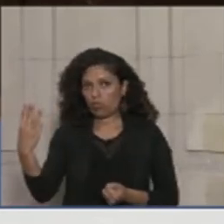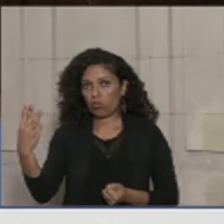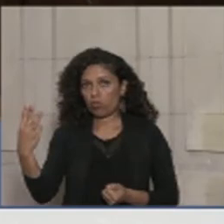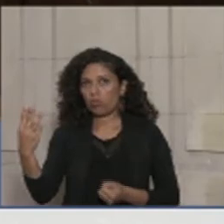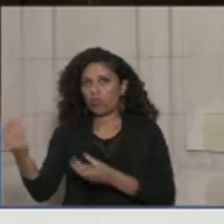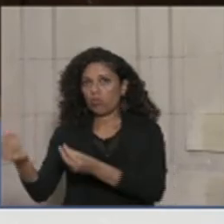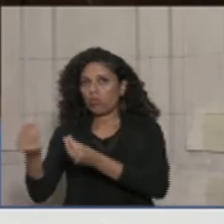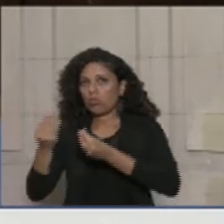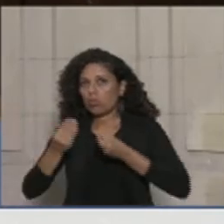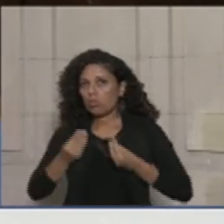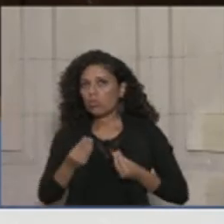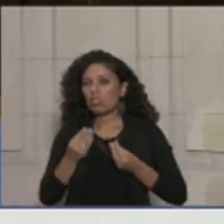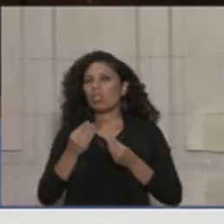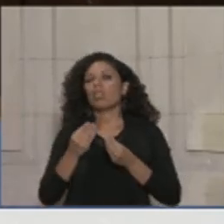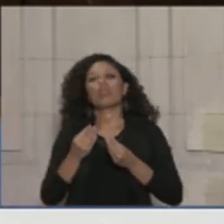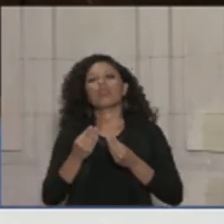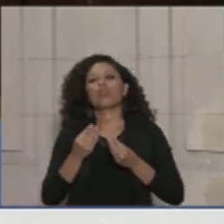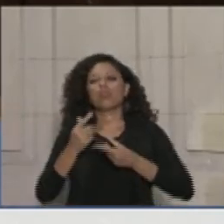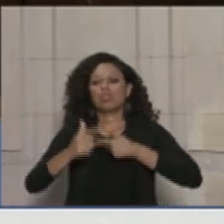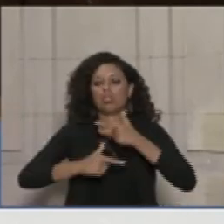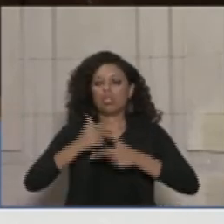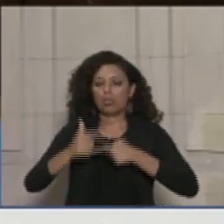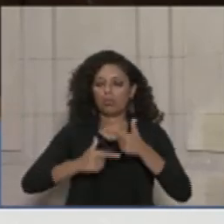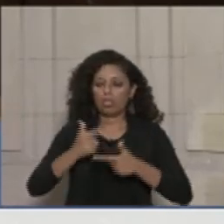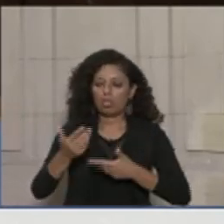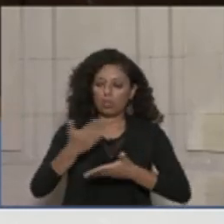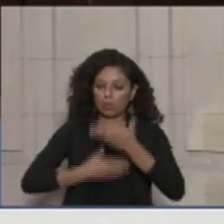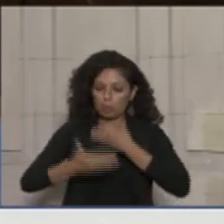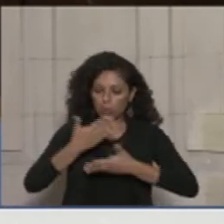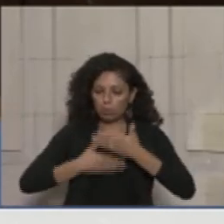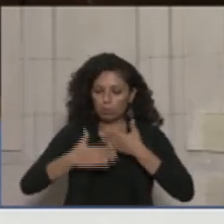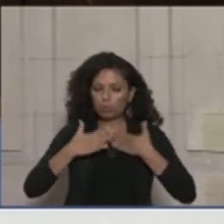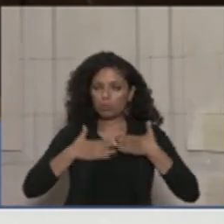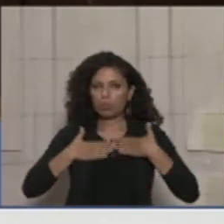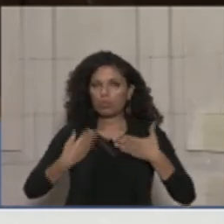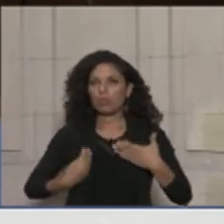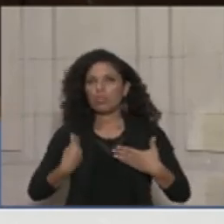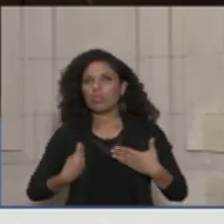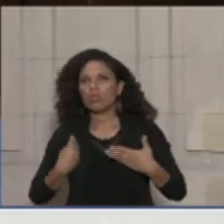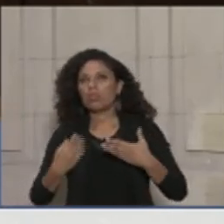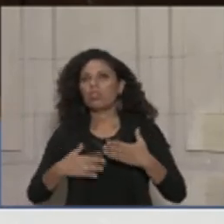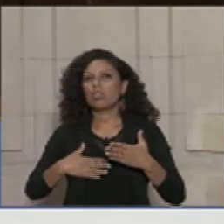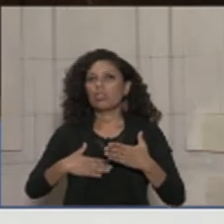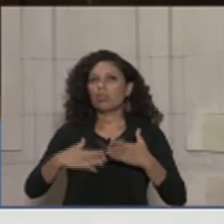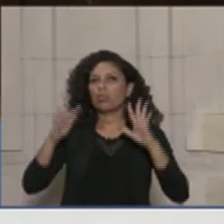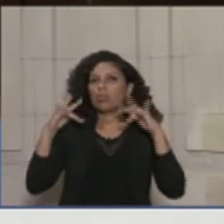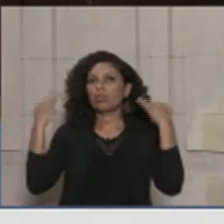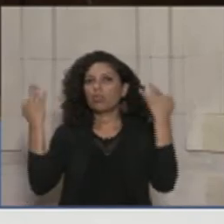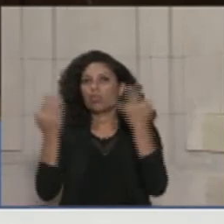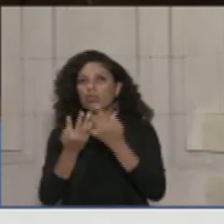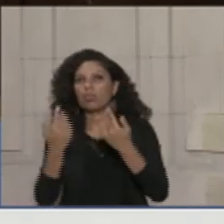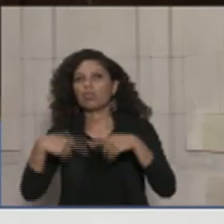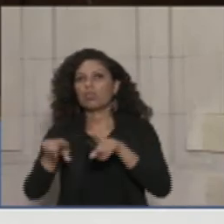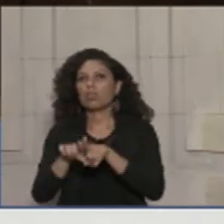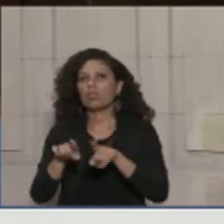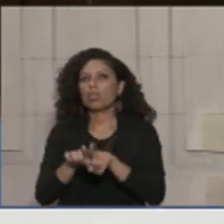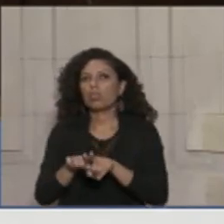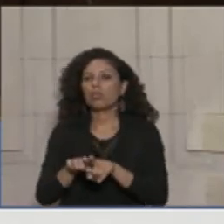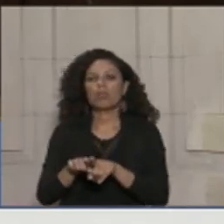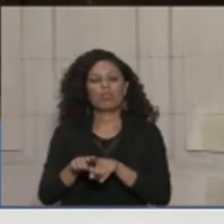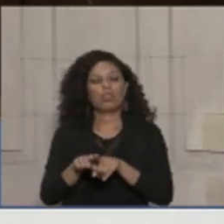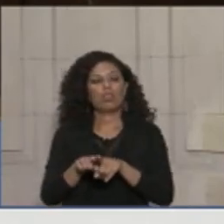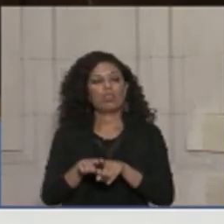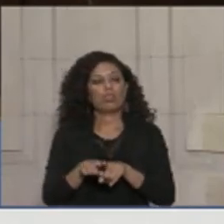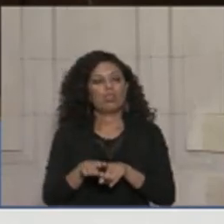ao meu gabinete, que zelam pela minha segurança pessoal e da minha família, se revezam na escala e,